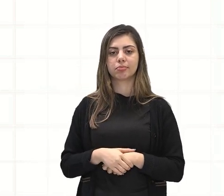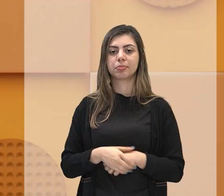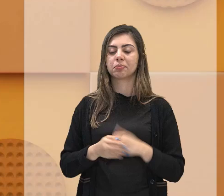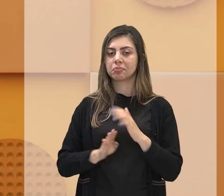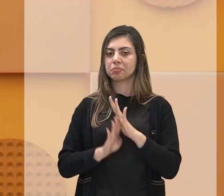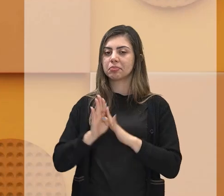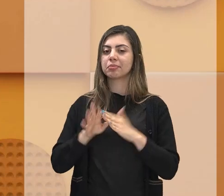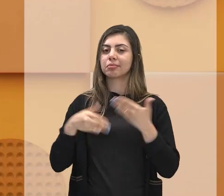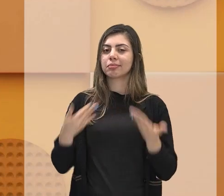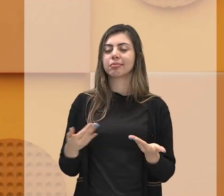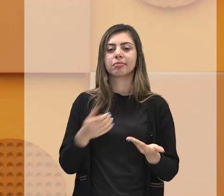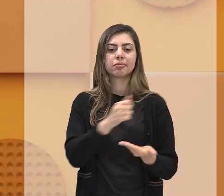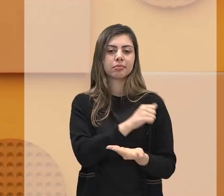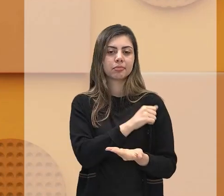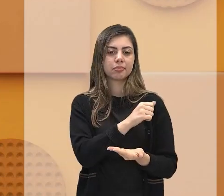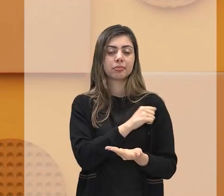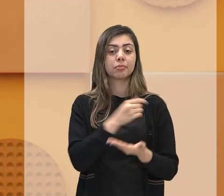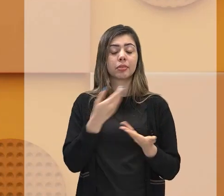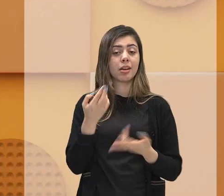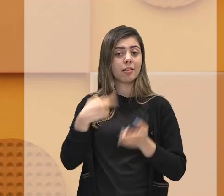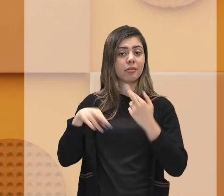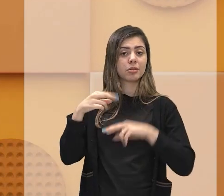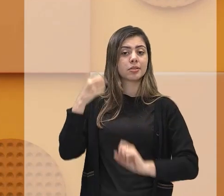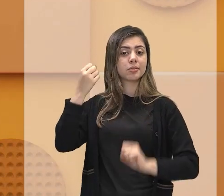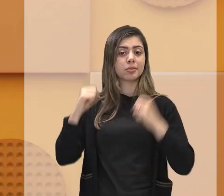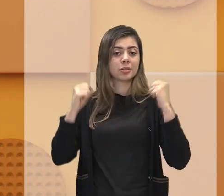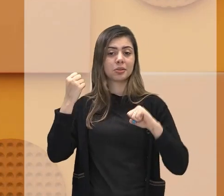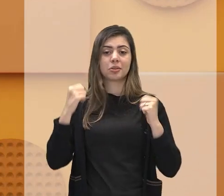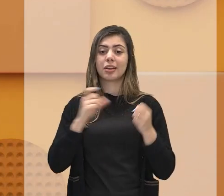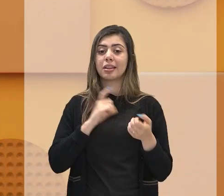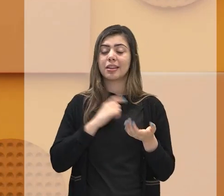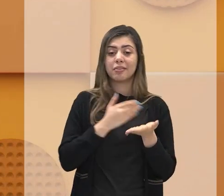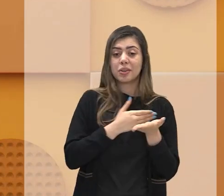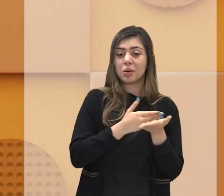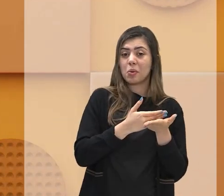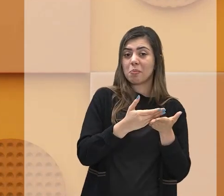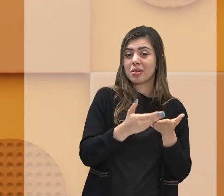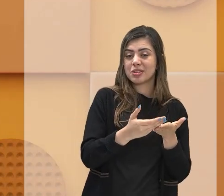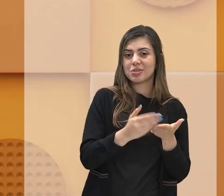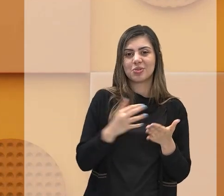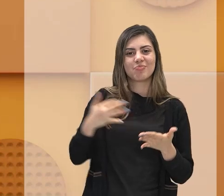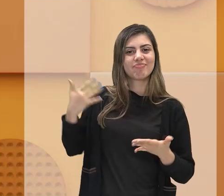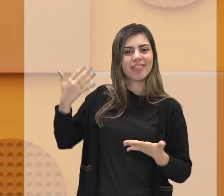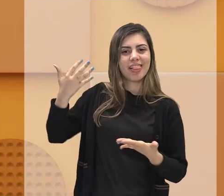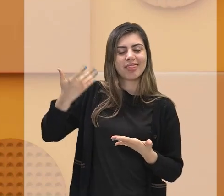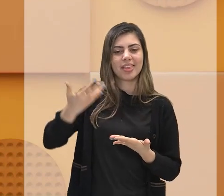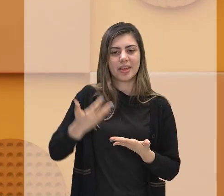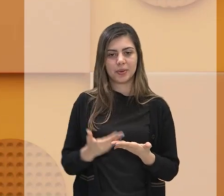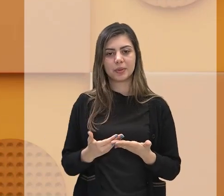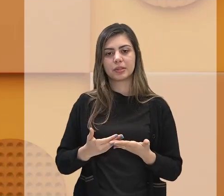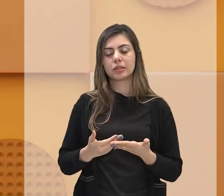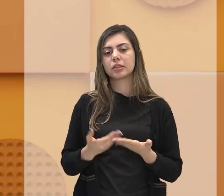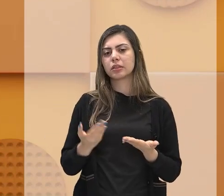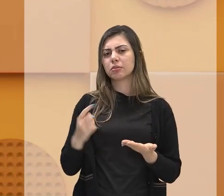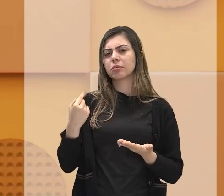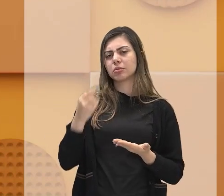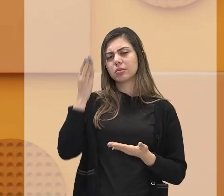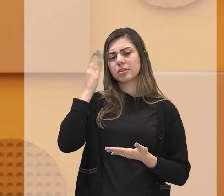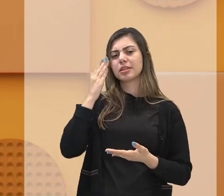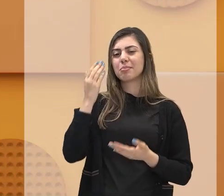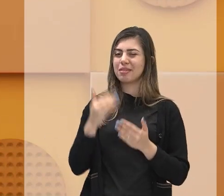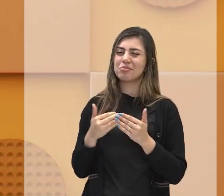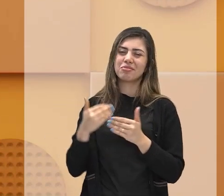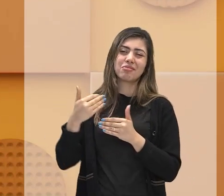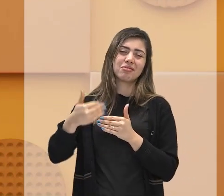meus queridos, a Revolução Industrial existe daquele momento até os dias de hoje. E, pelo que a gente sabe, ela